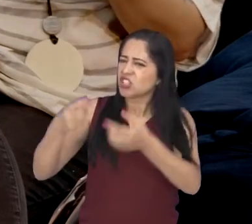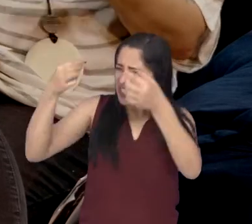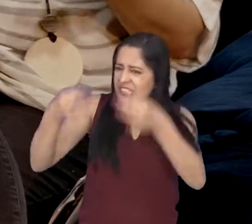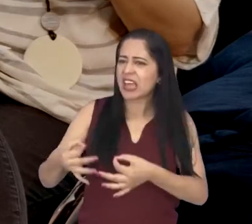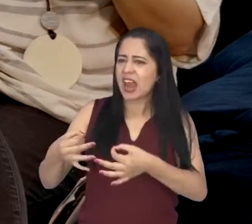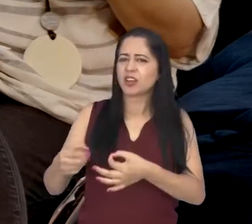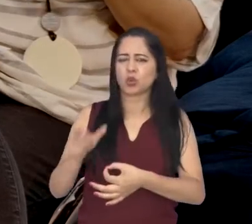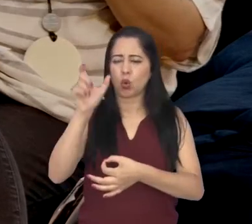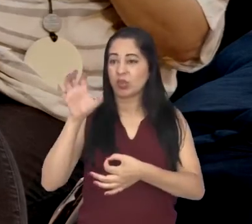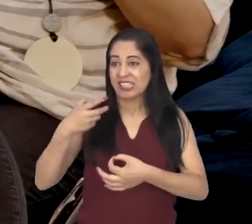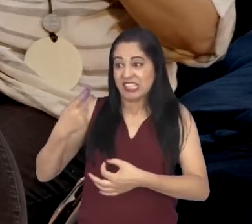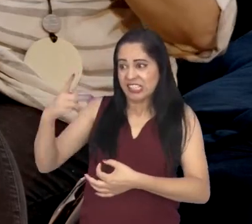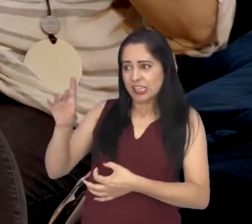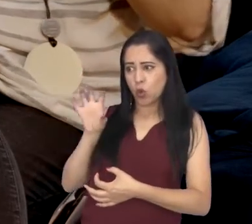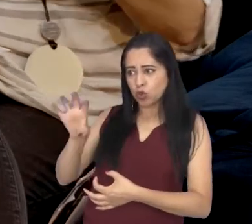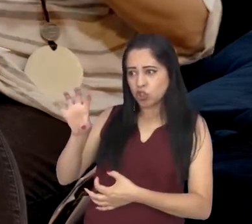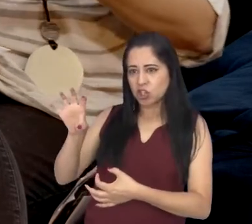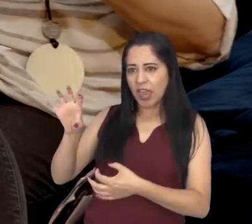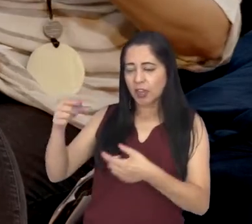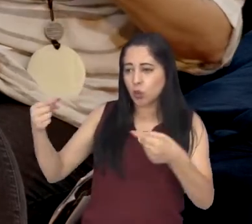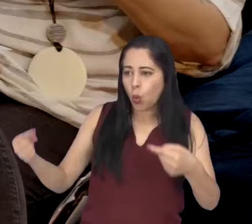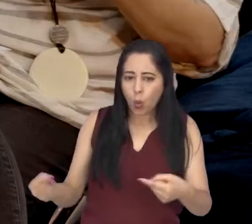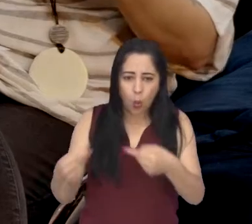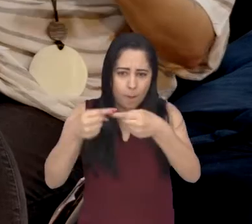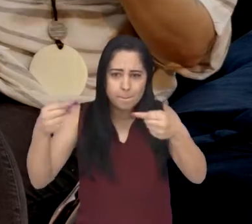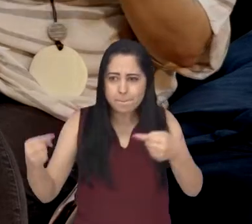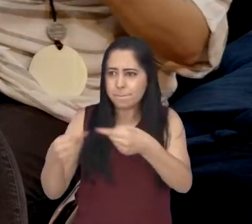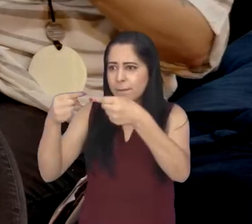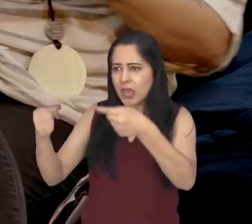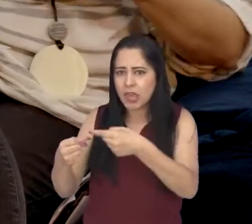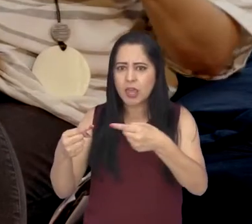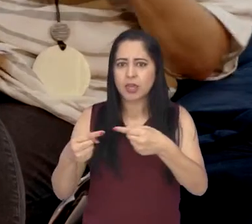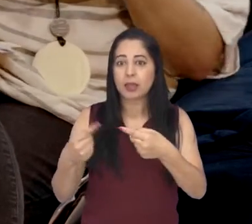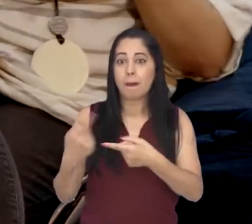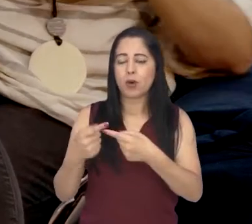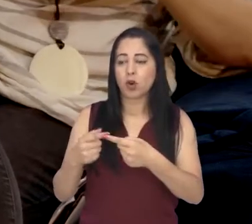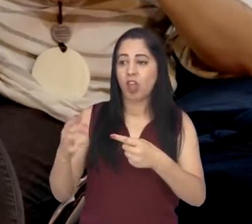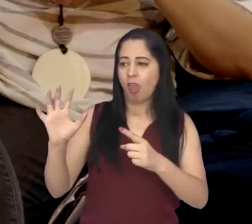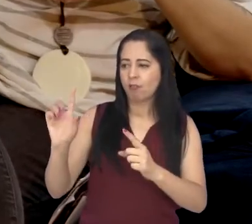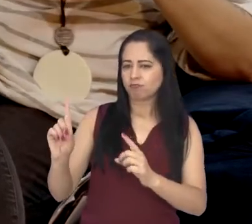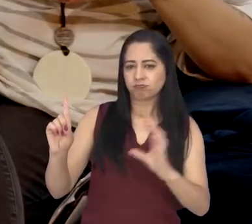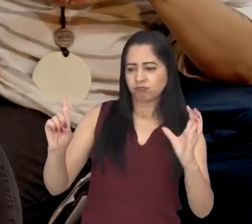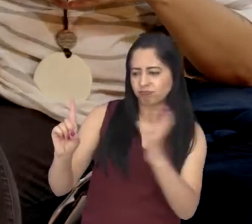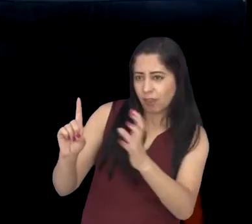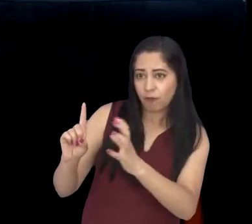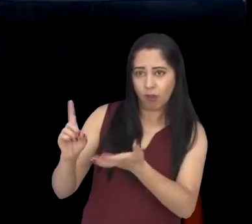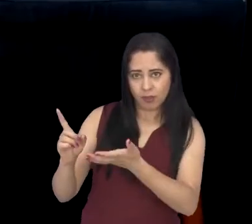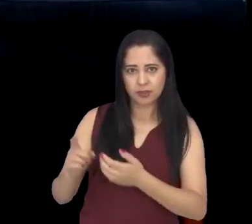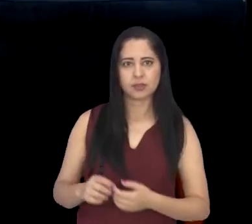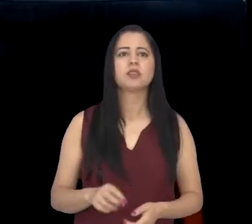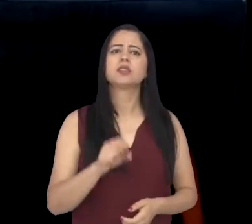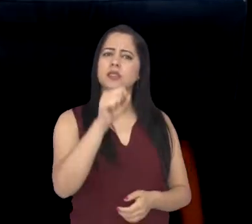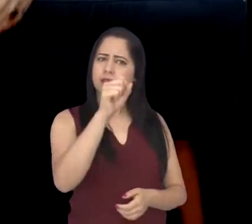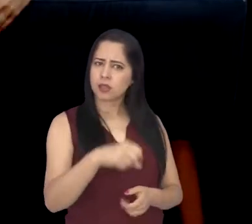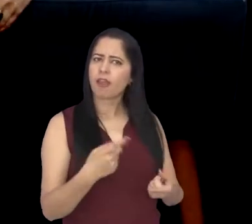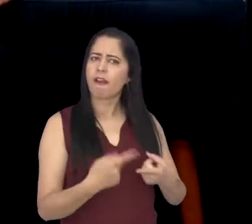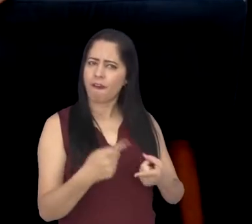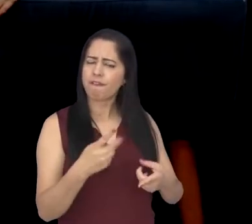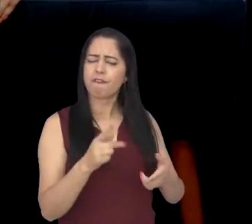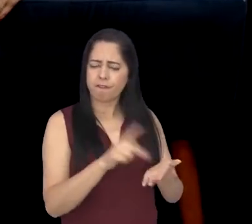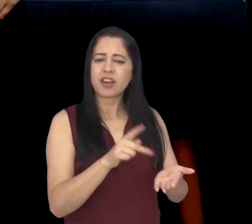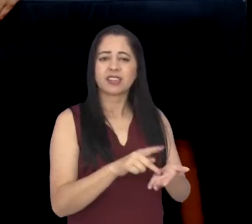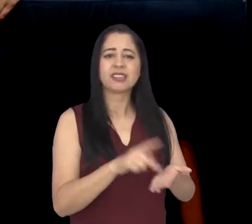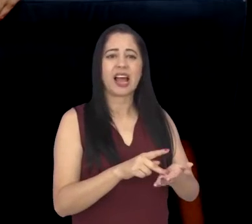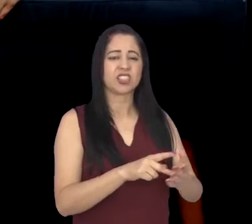certo dizer que o seu texto, a sua narrativa tem essa influência do novo jornalismo? Bastante.